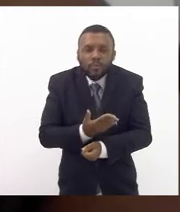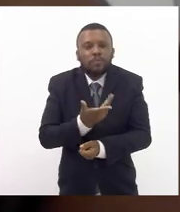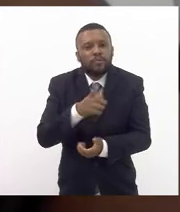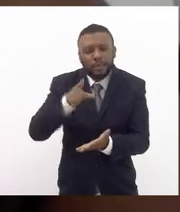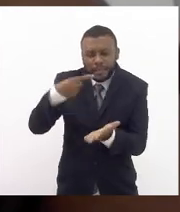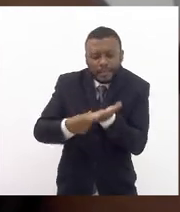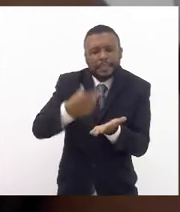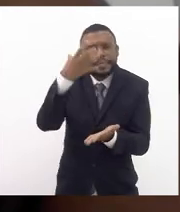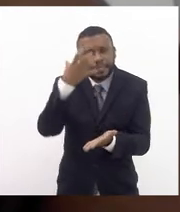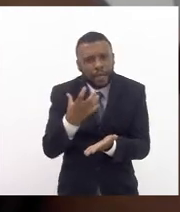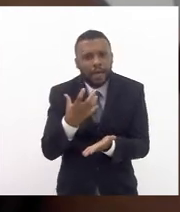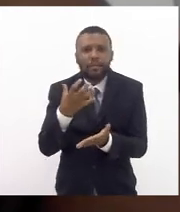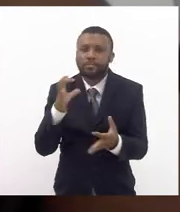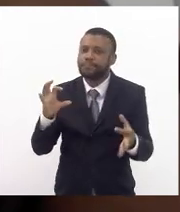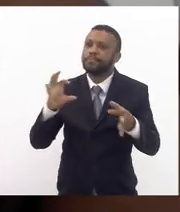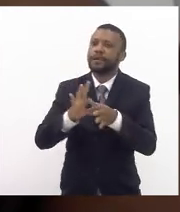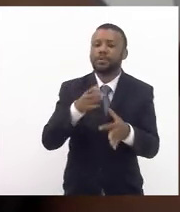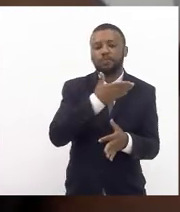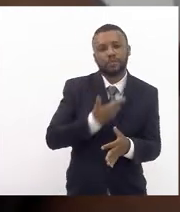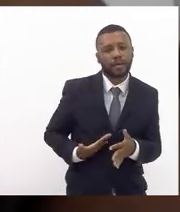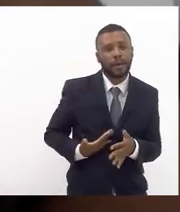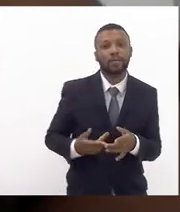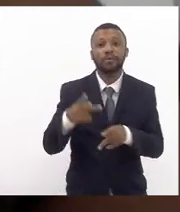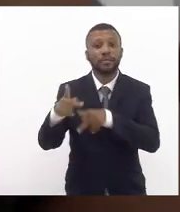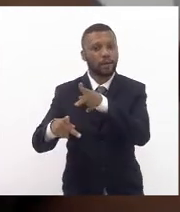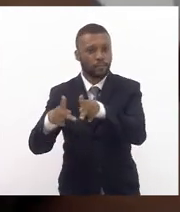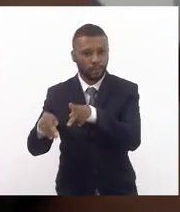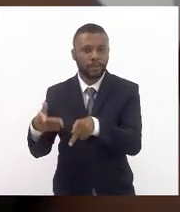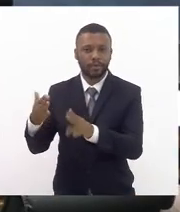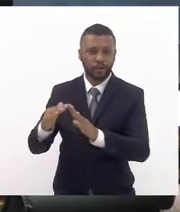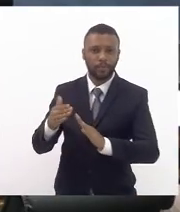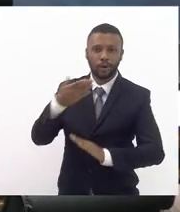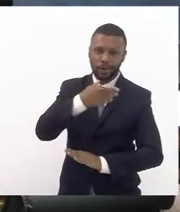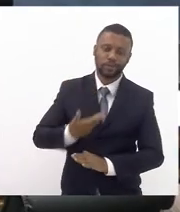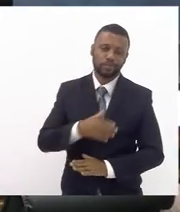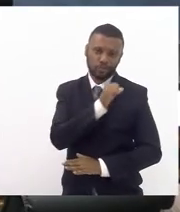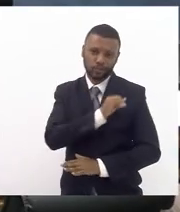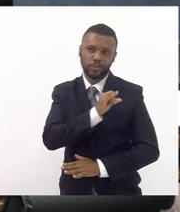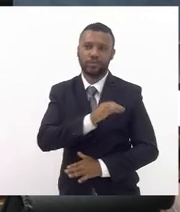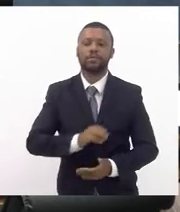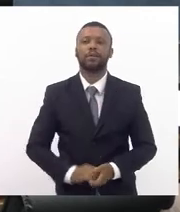célere e muito comprometida com o Estado e com a população que dele vive.